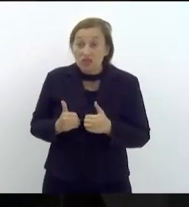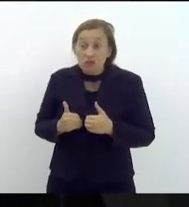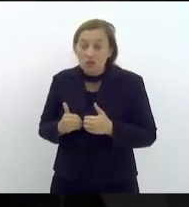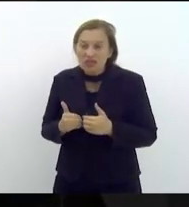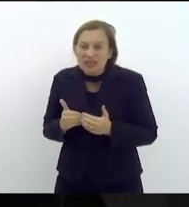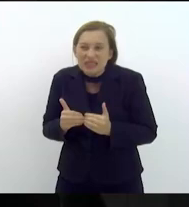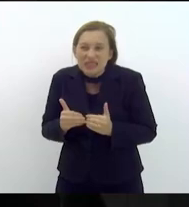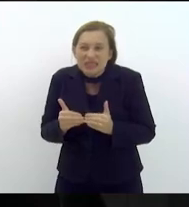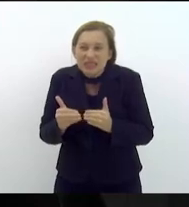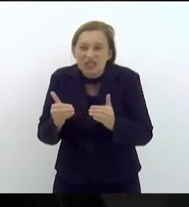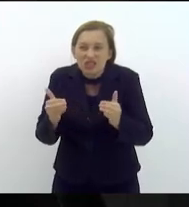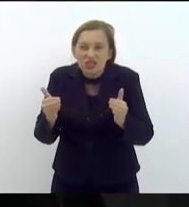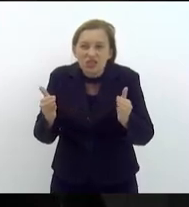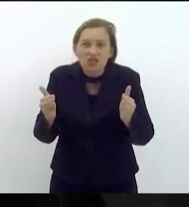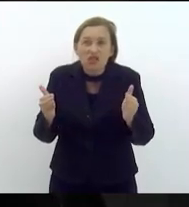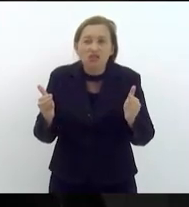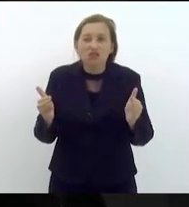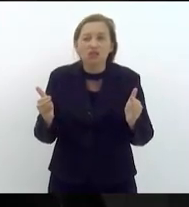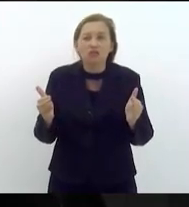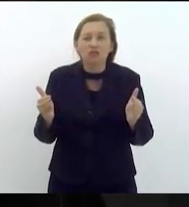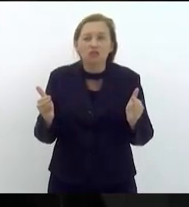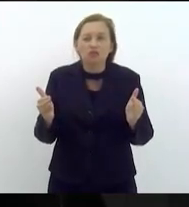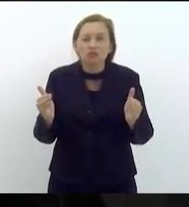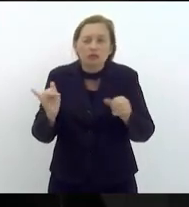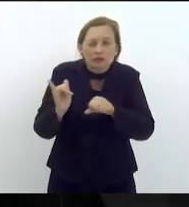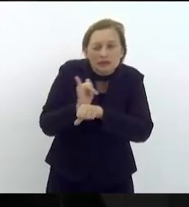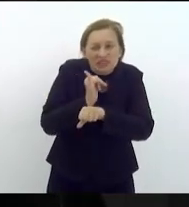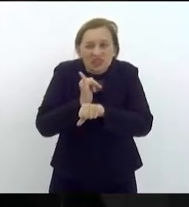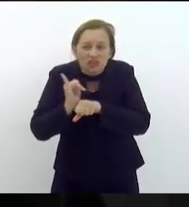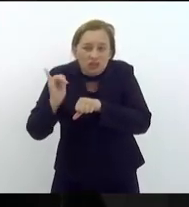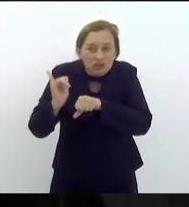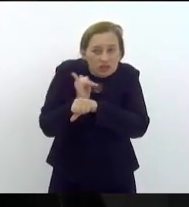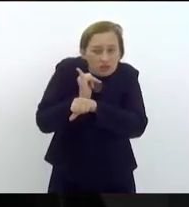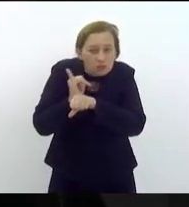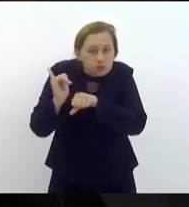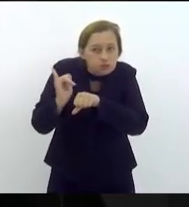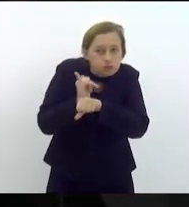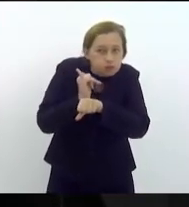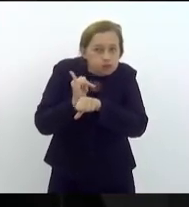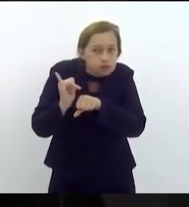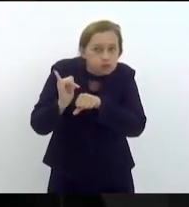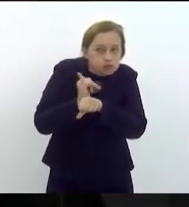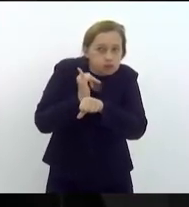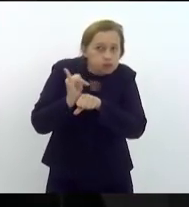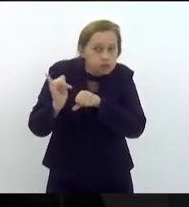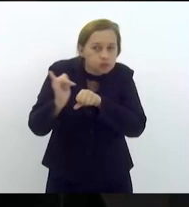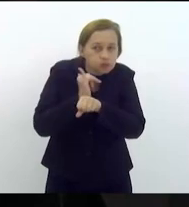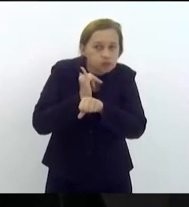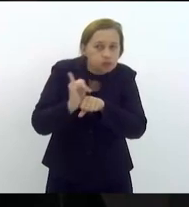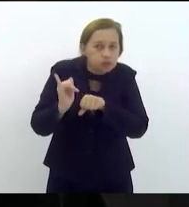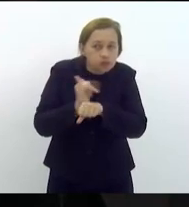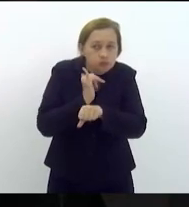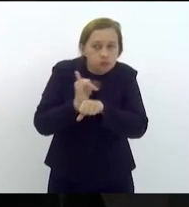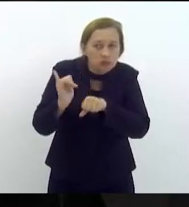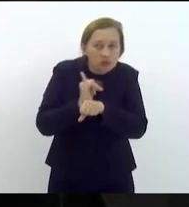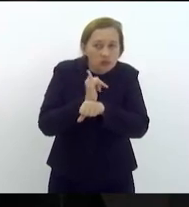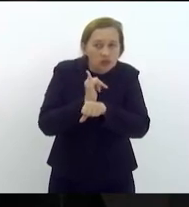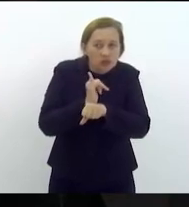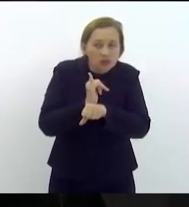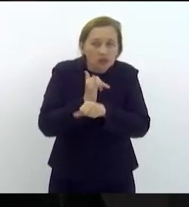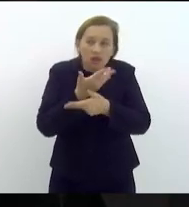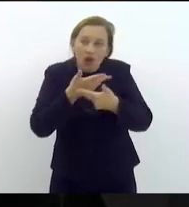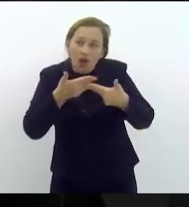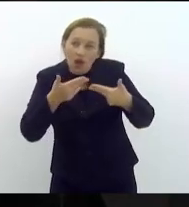entrada maliciosa para nos empurrar goiaba baixo determinadas